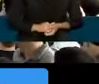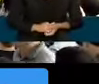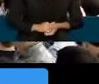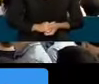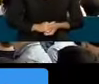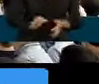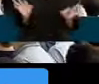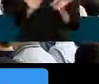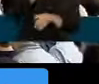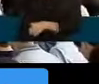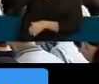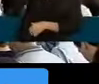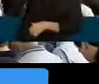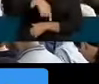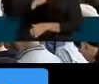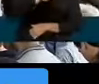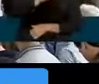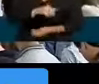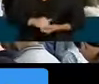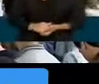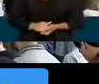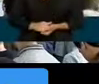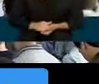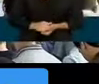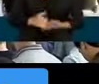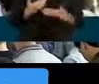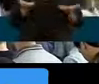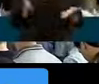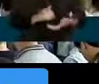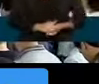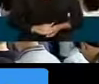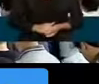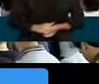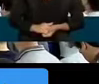Ninguém está aqui para mentir, não, minha gente. Então,